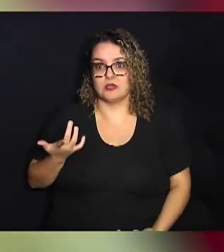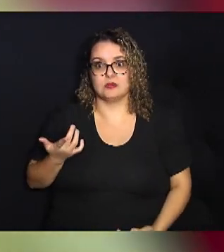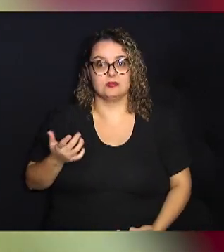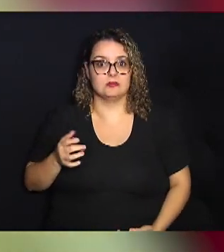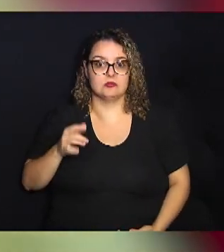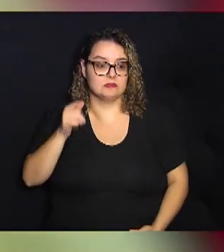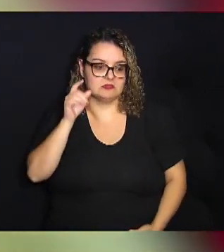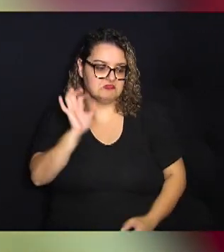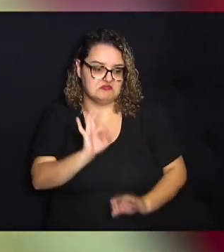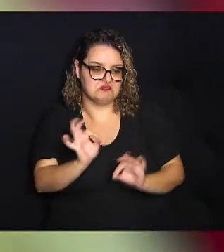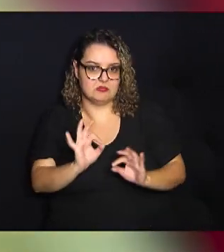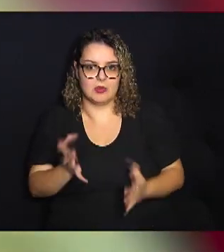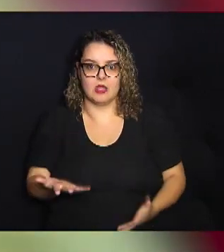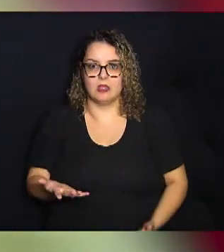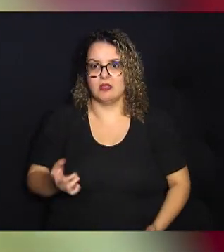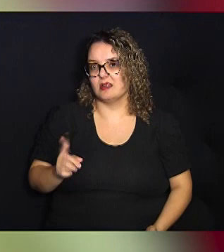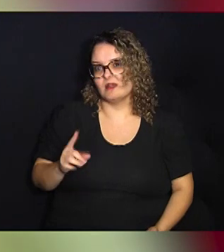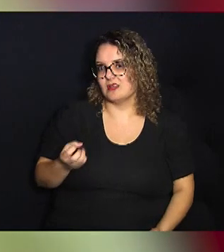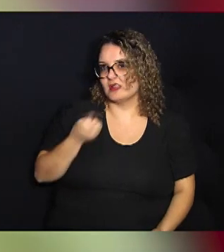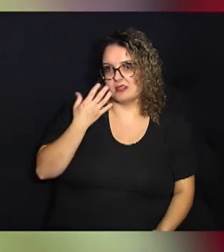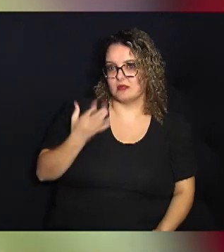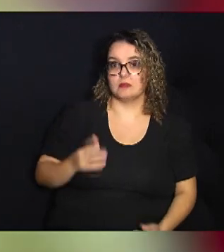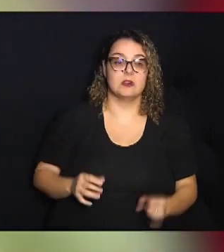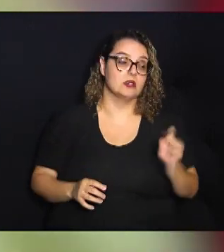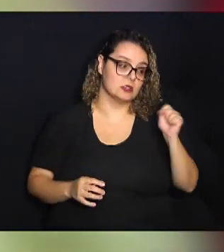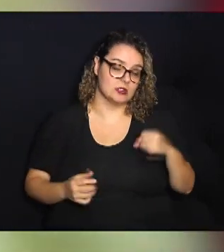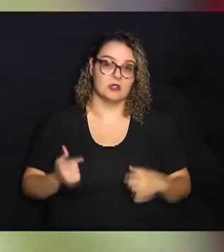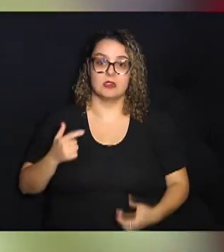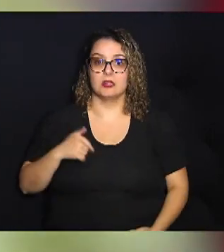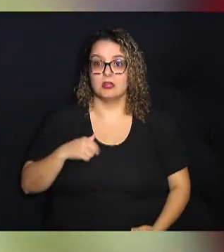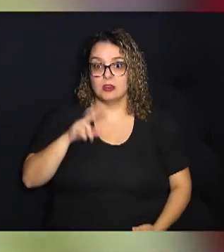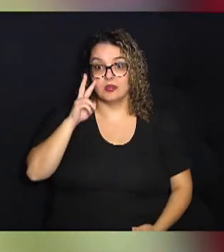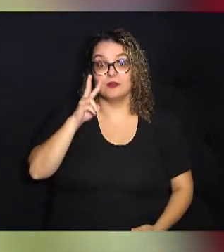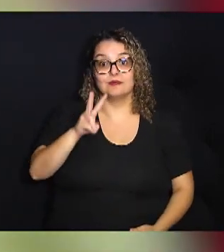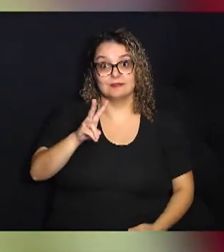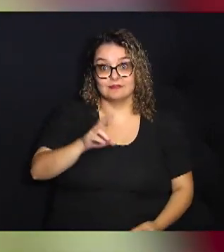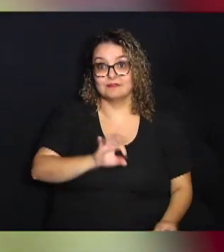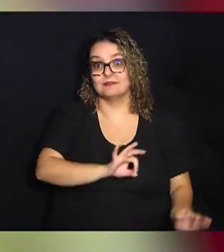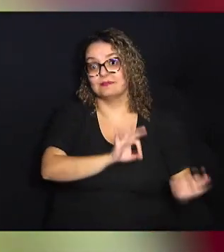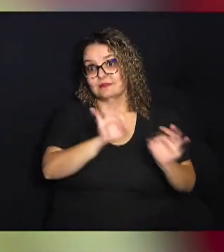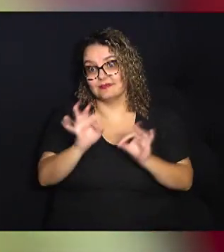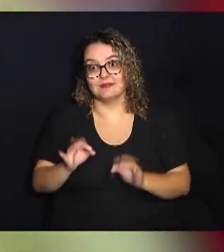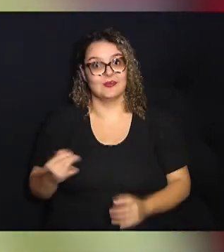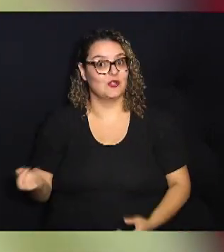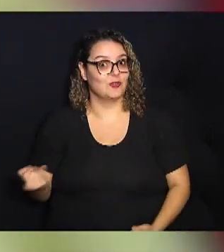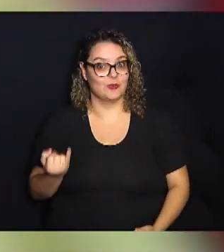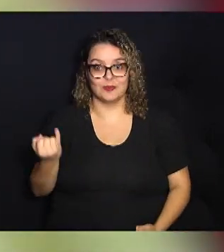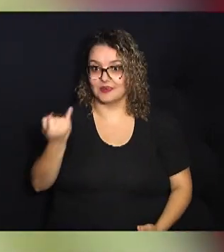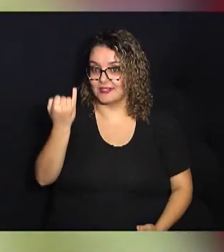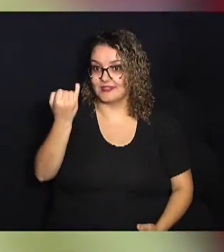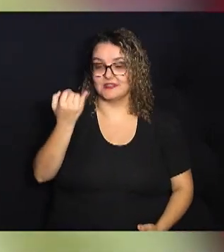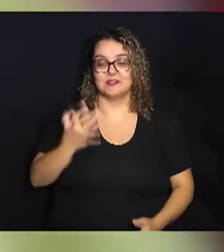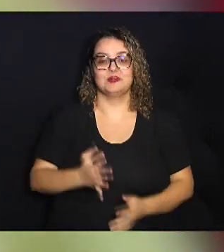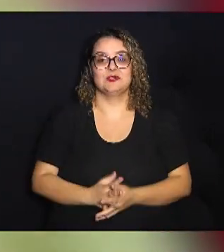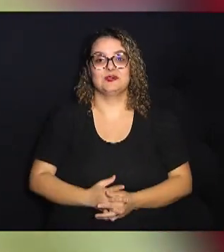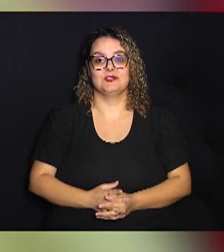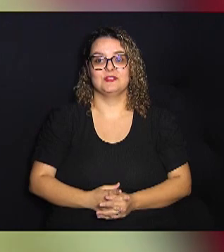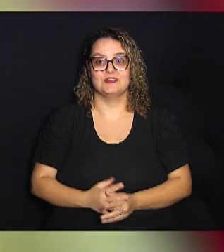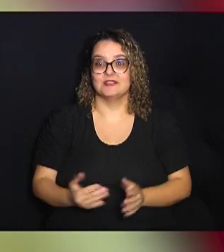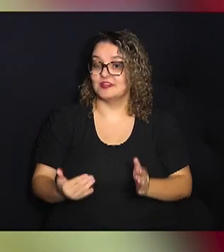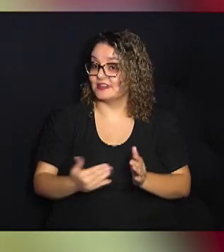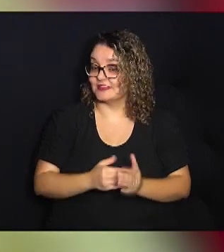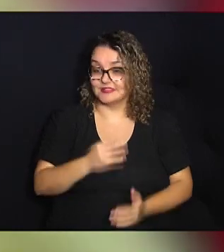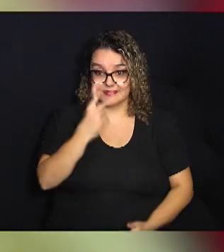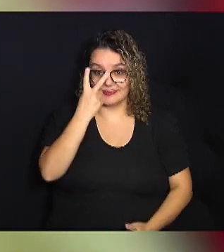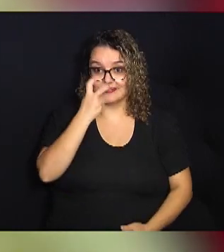porque acha que não vai ser interessante. Sim. Eu acabei de assistir um espetáculo super interessante, mesmo que eu não enxergue